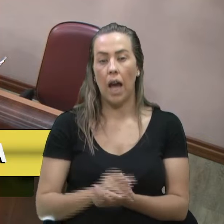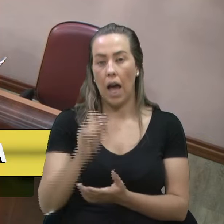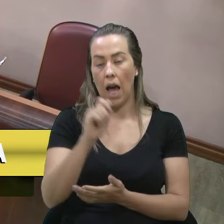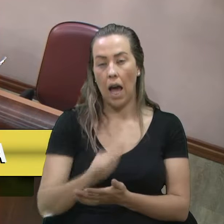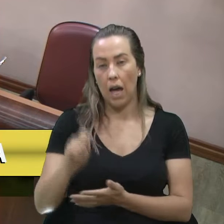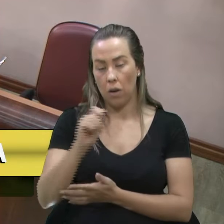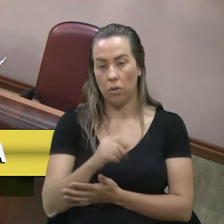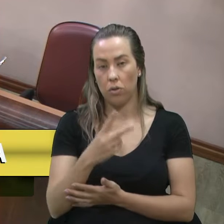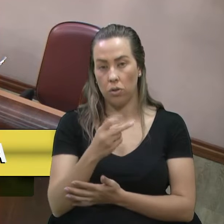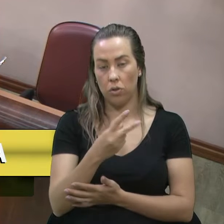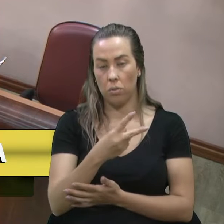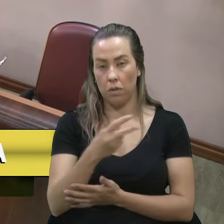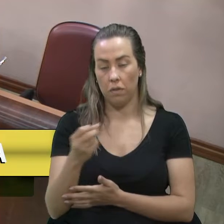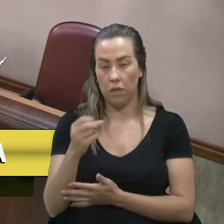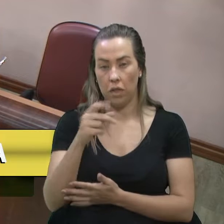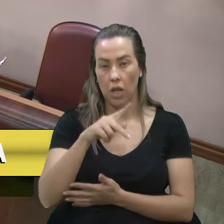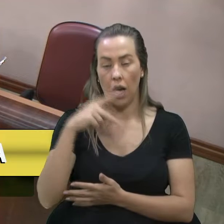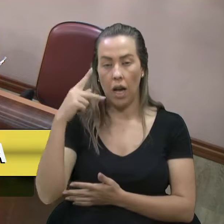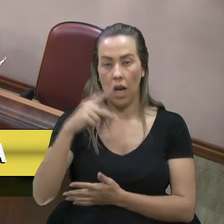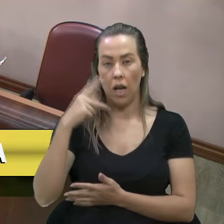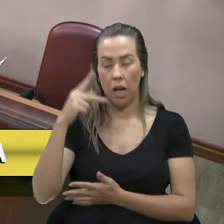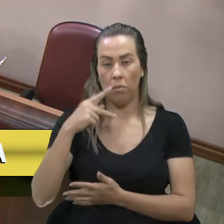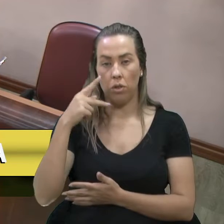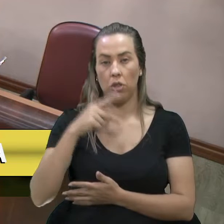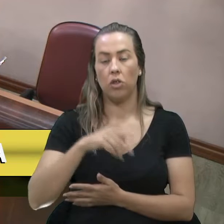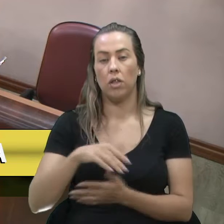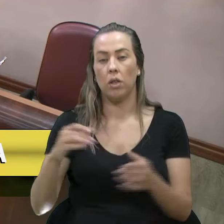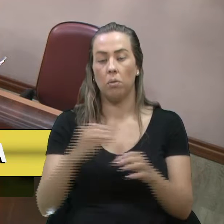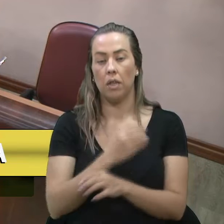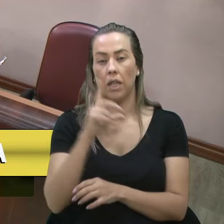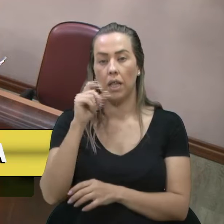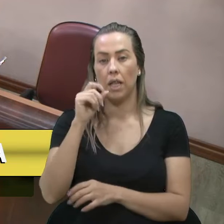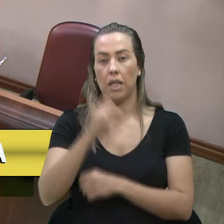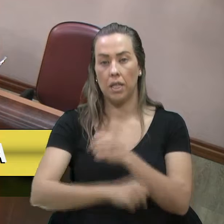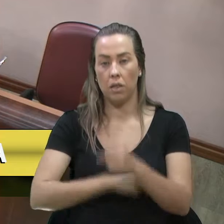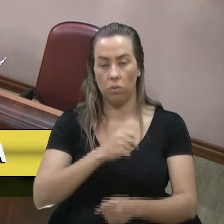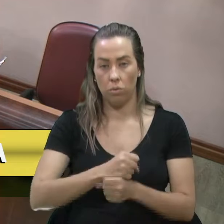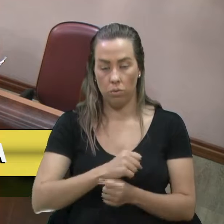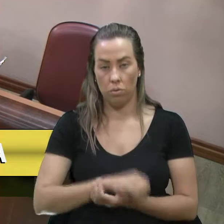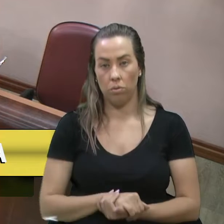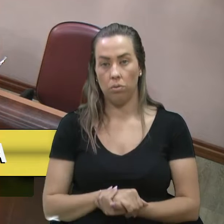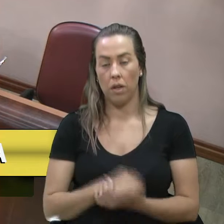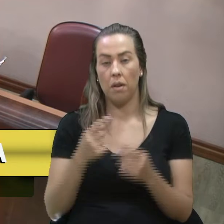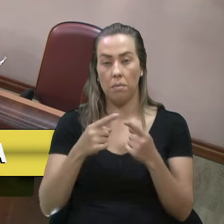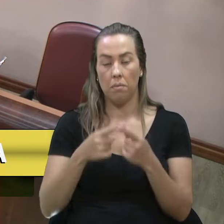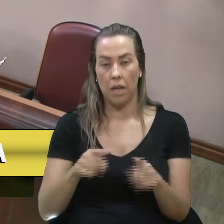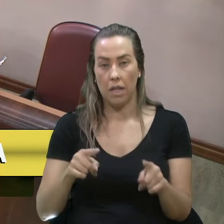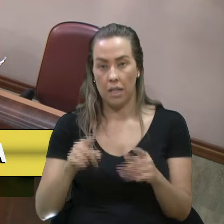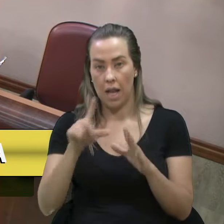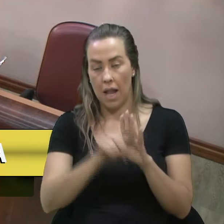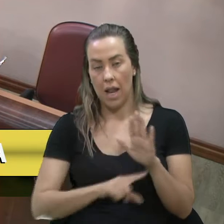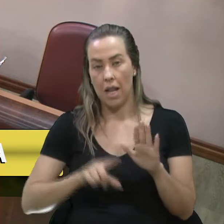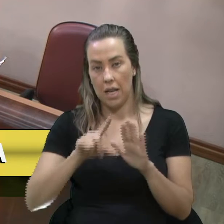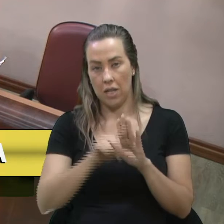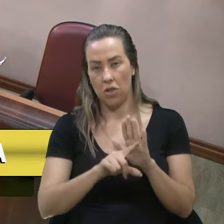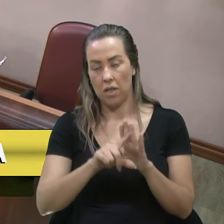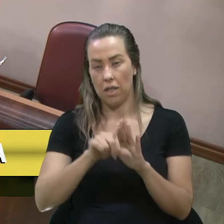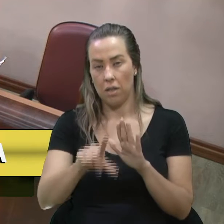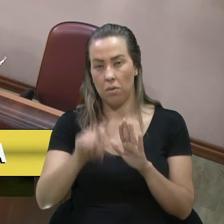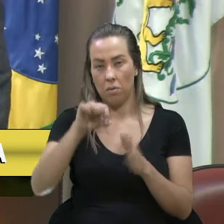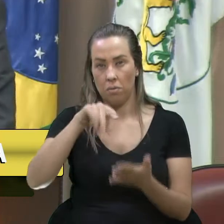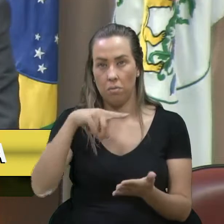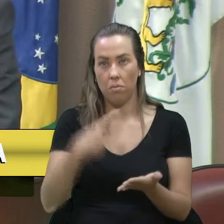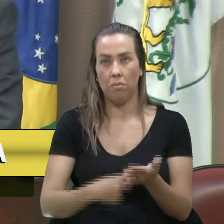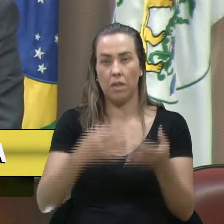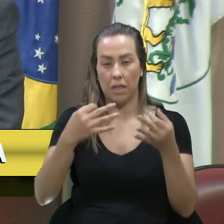de 2020, a Política Nacional de Resíduos Sólidos completou 10 anos. mas a legislação que estabelece